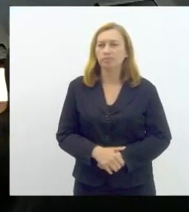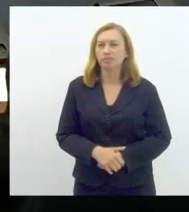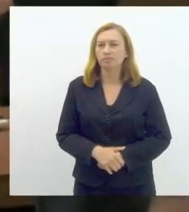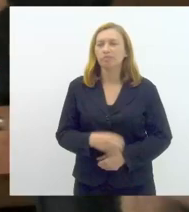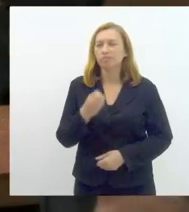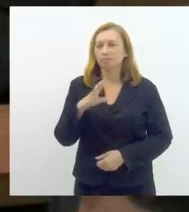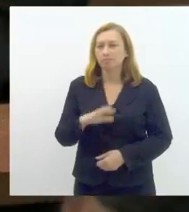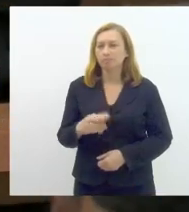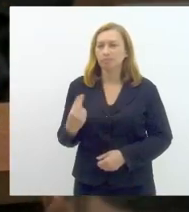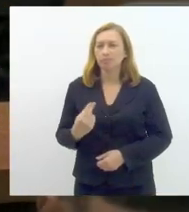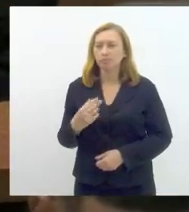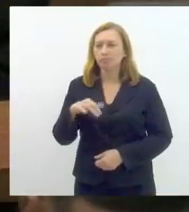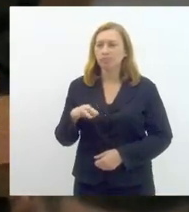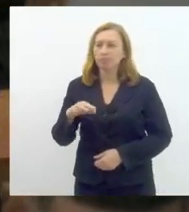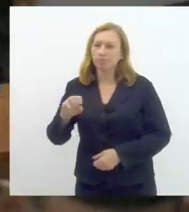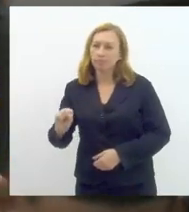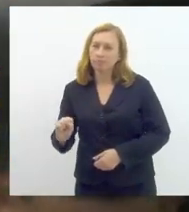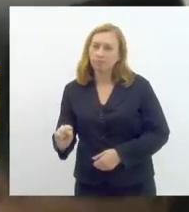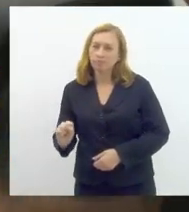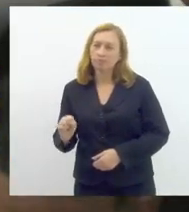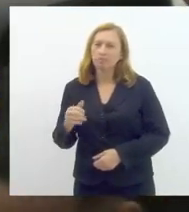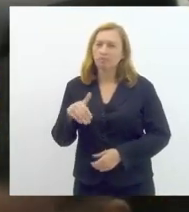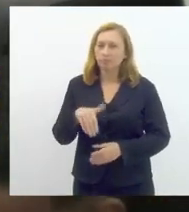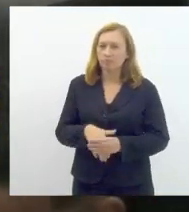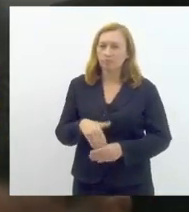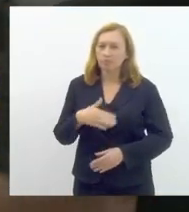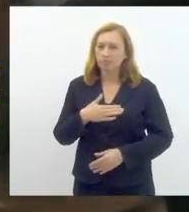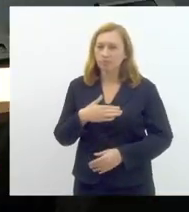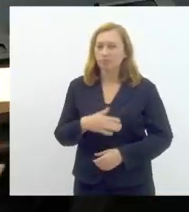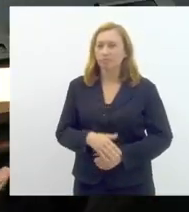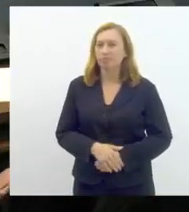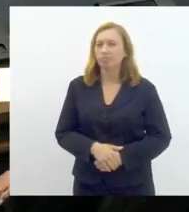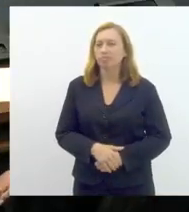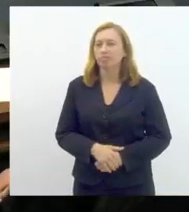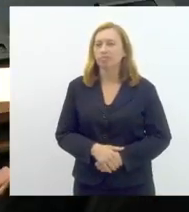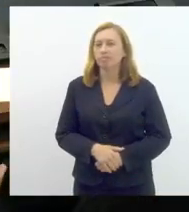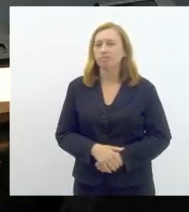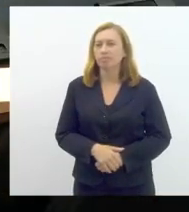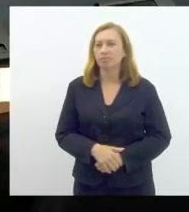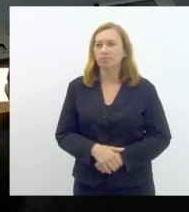Boa tarde, me chamo Maria Inês e voto na Maria Inês de Tanguá.